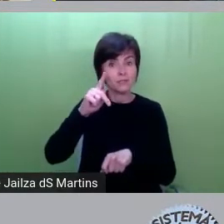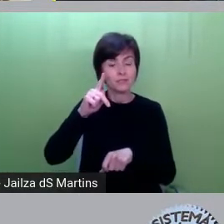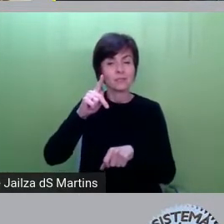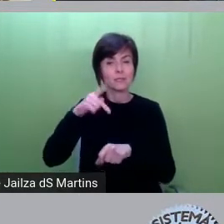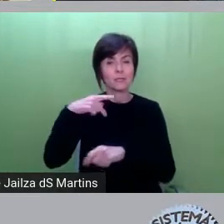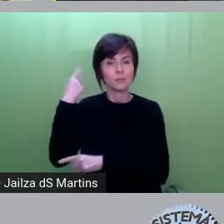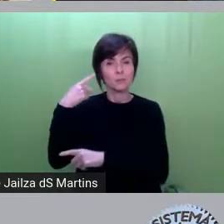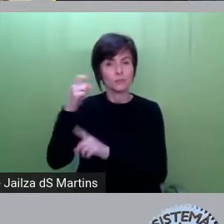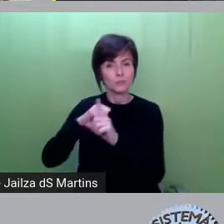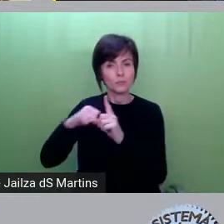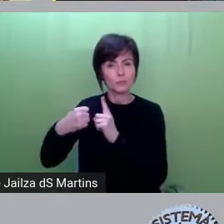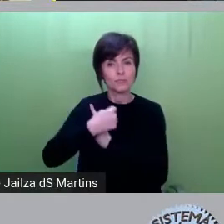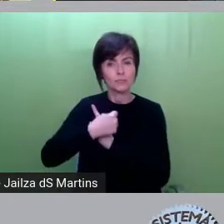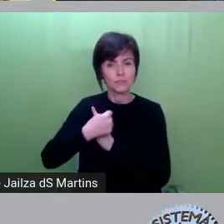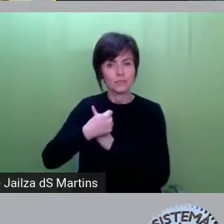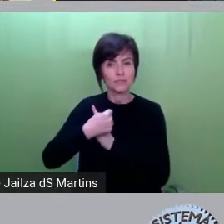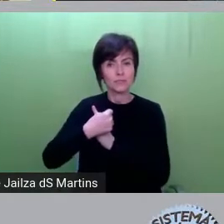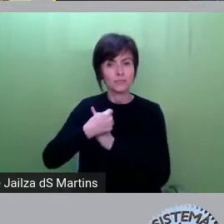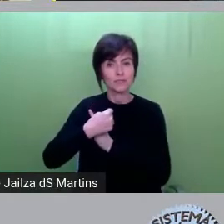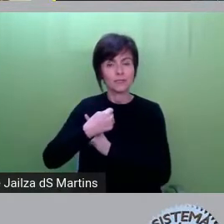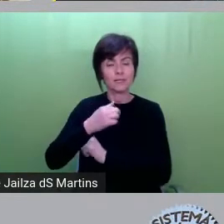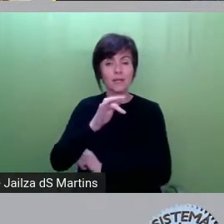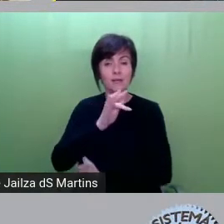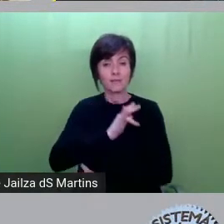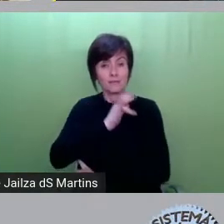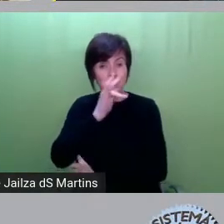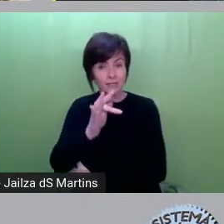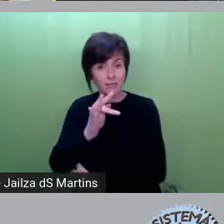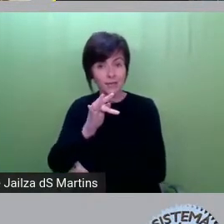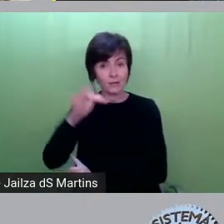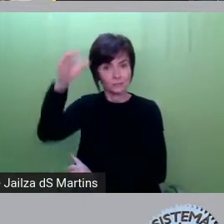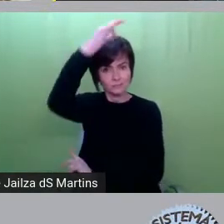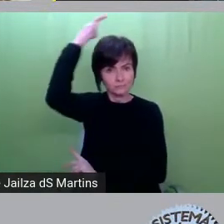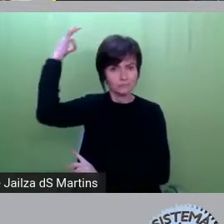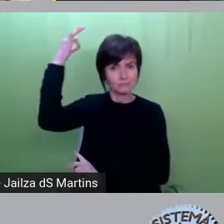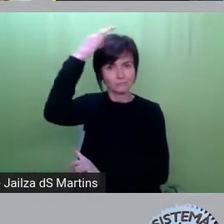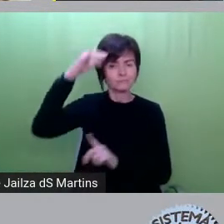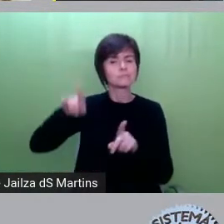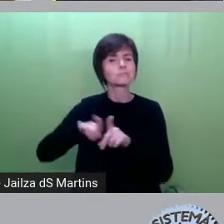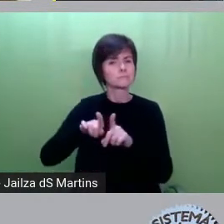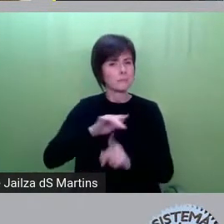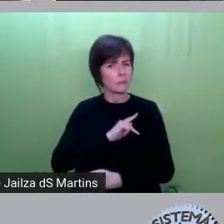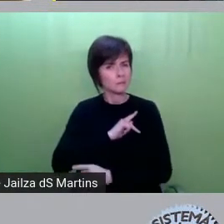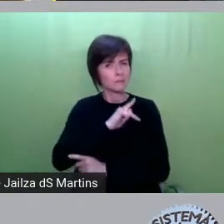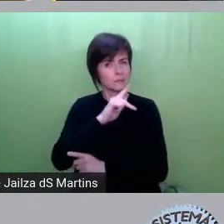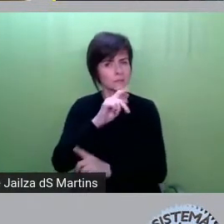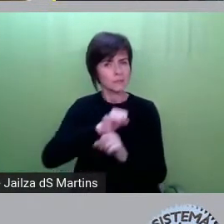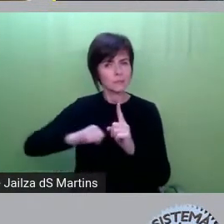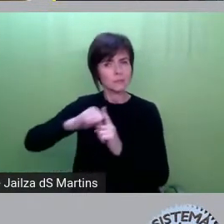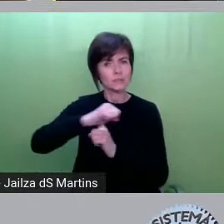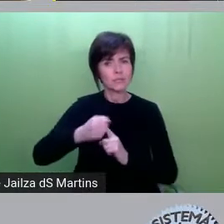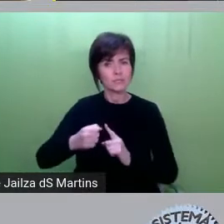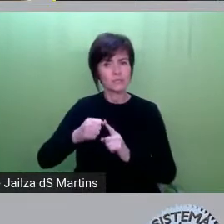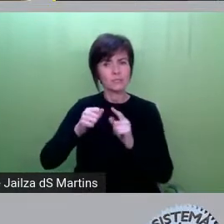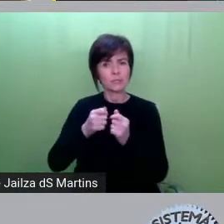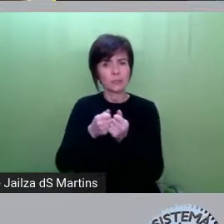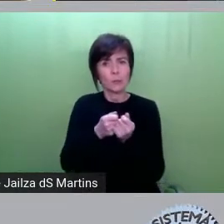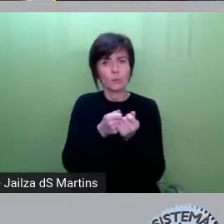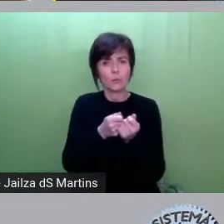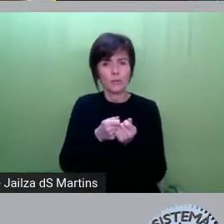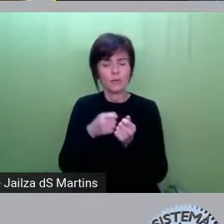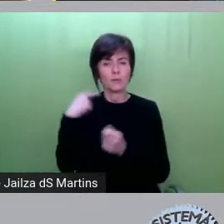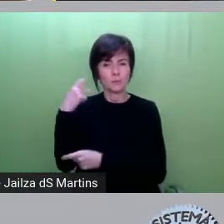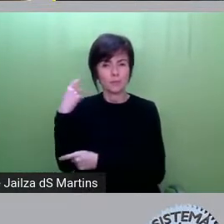Política Social da Universidade Federal do Espírito Santo, foi presidente da Sociedade Brasileira de Economia Política, membro